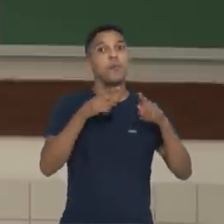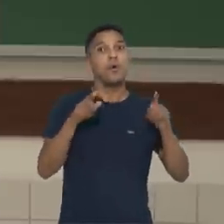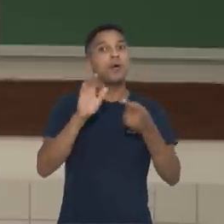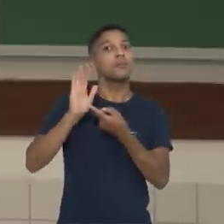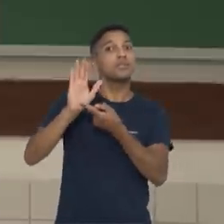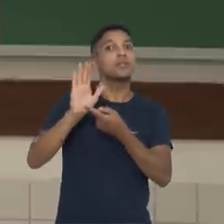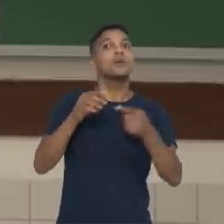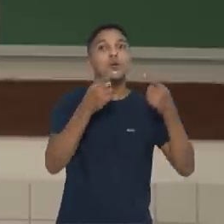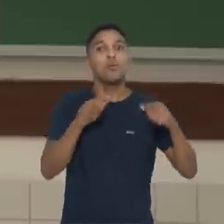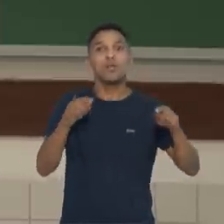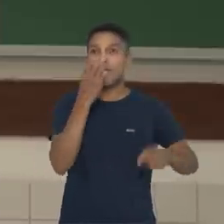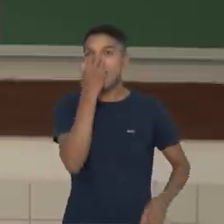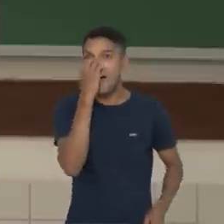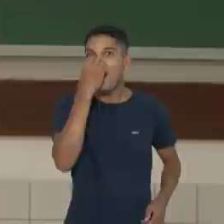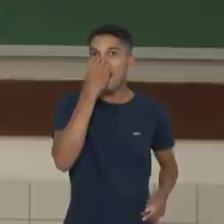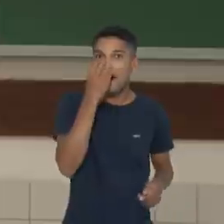danças,